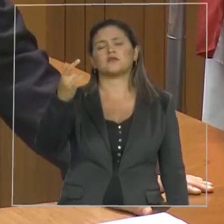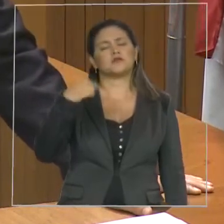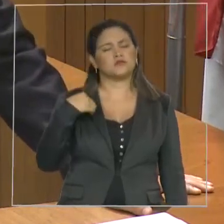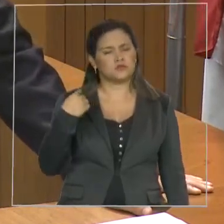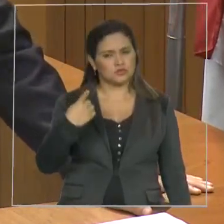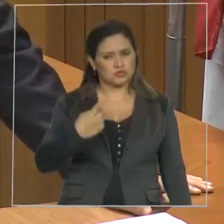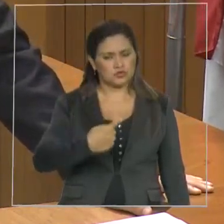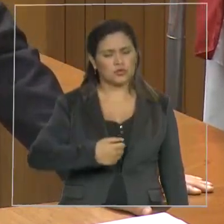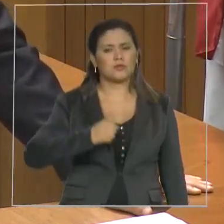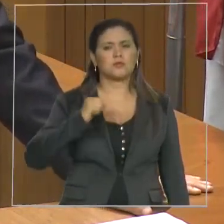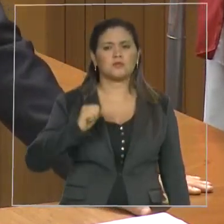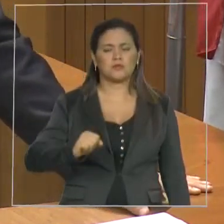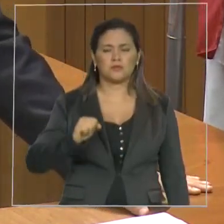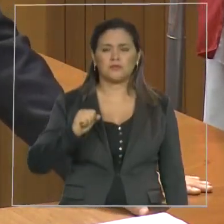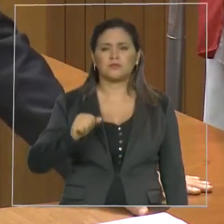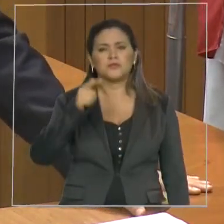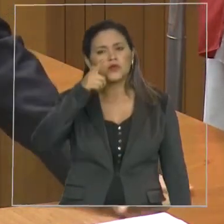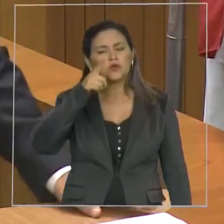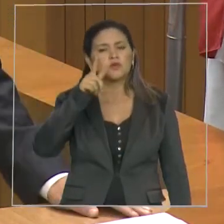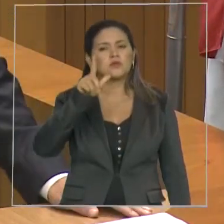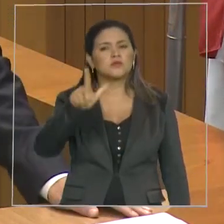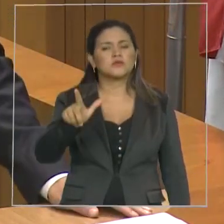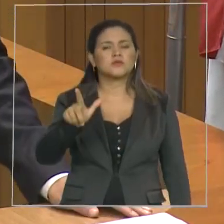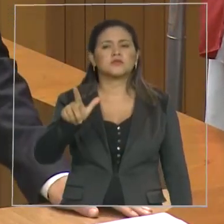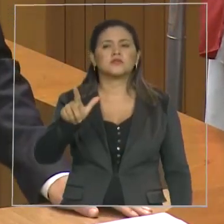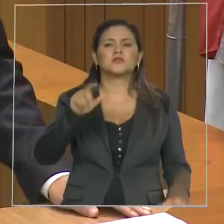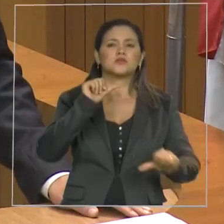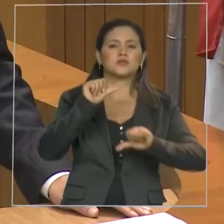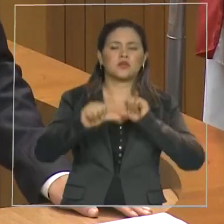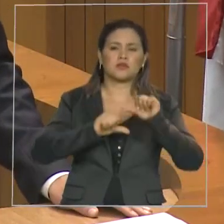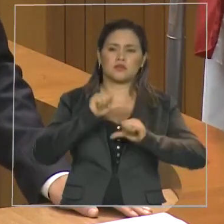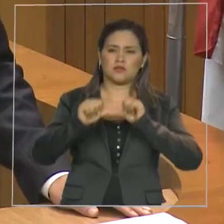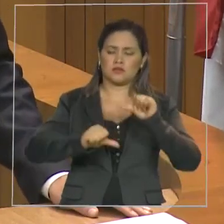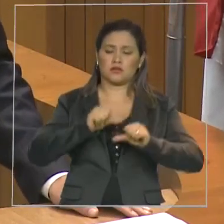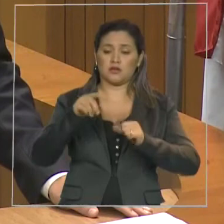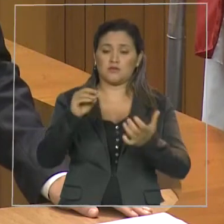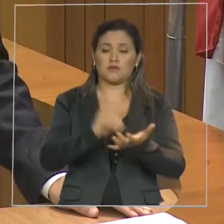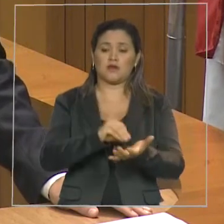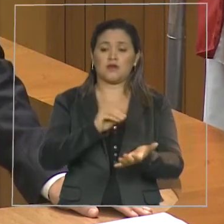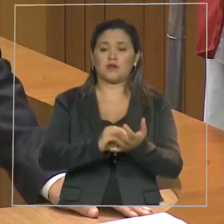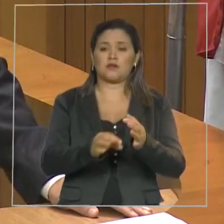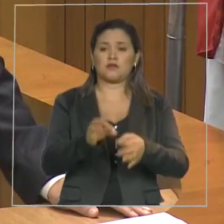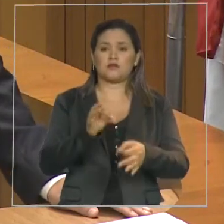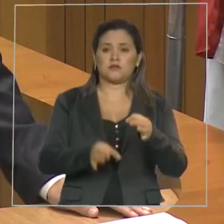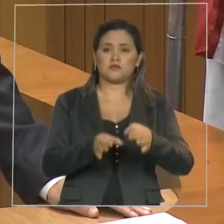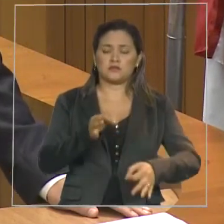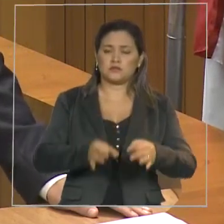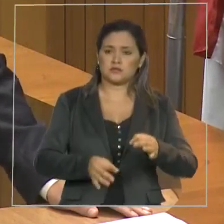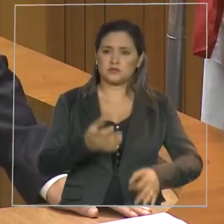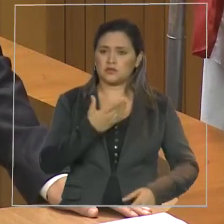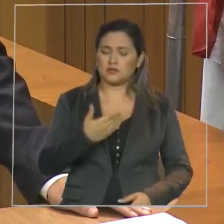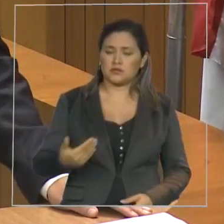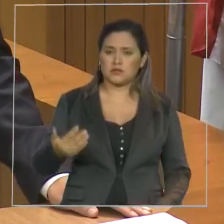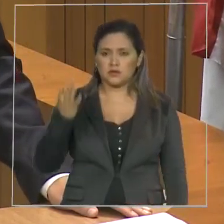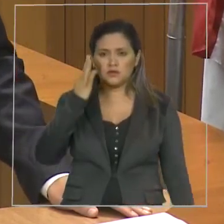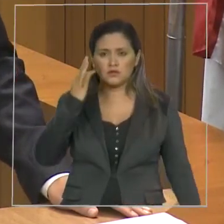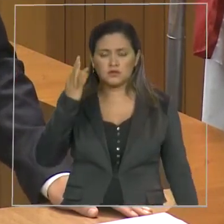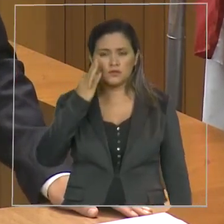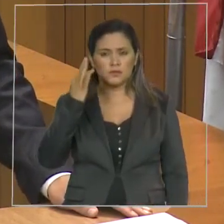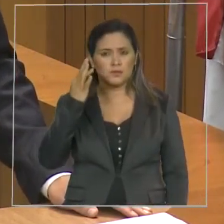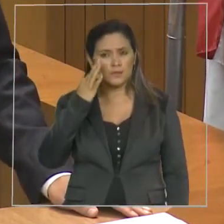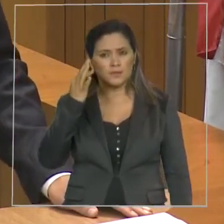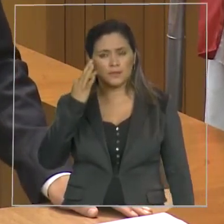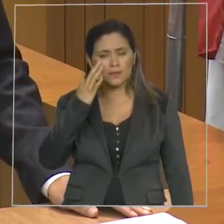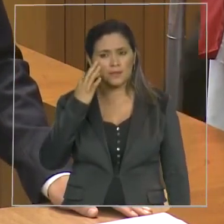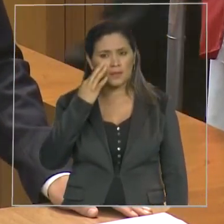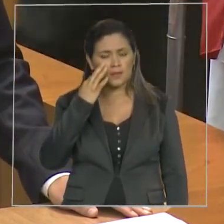de corrigir essa injustiça do governador Flávio Dino, aprovando a emenda que foi apresentada pelas entidades. E,